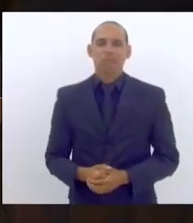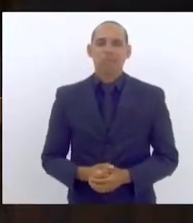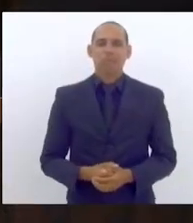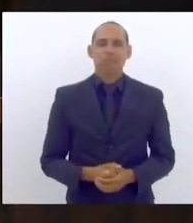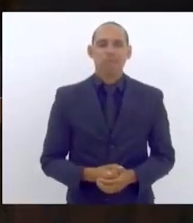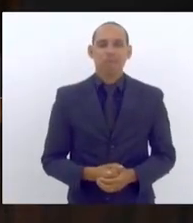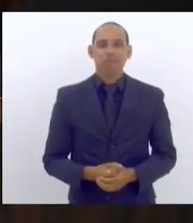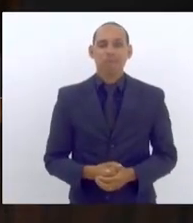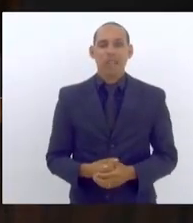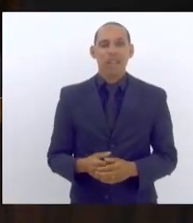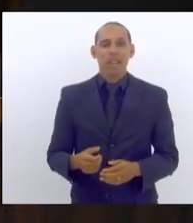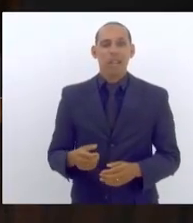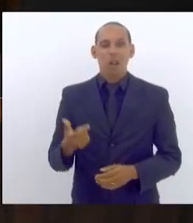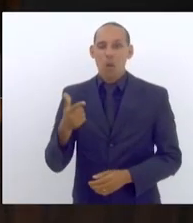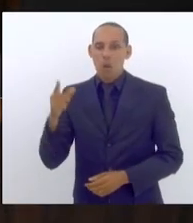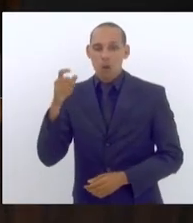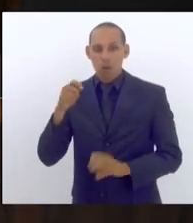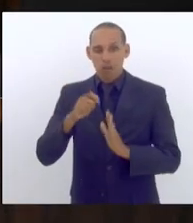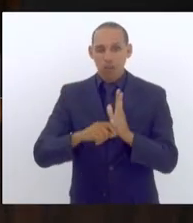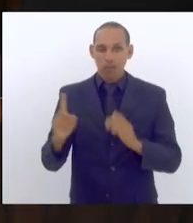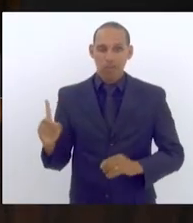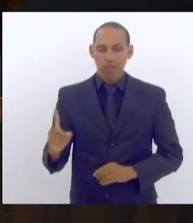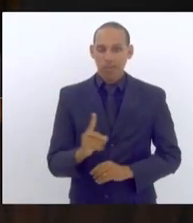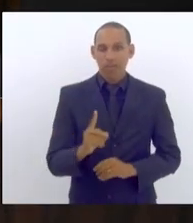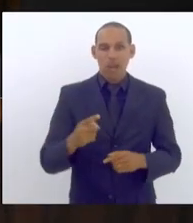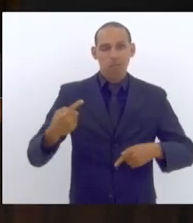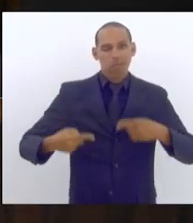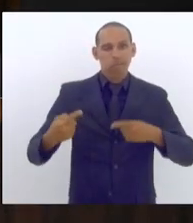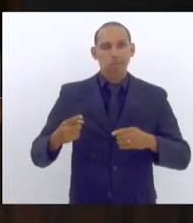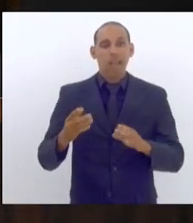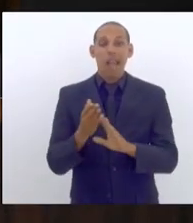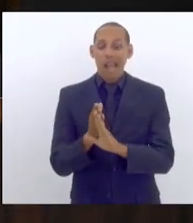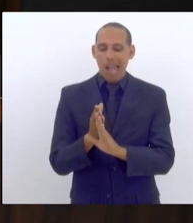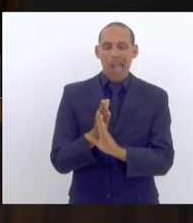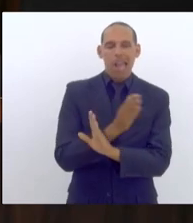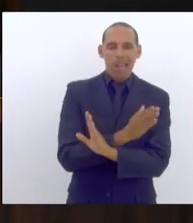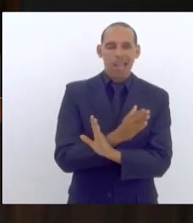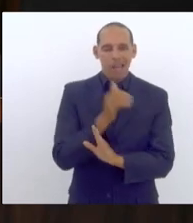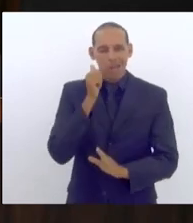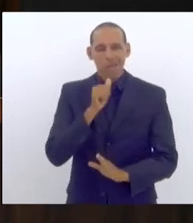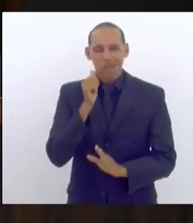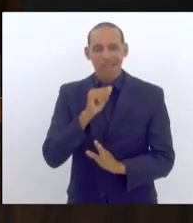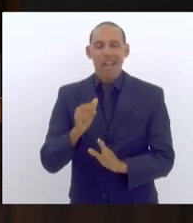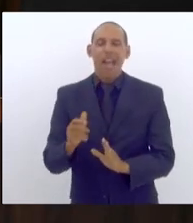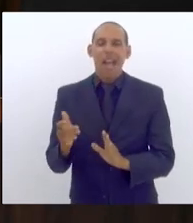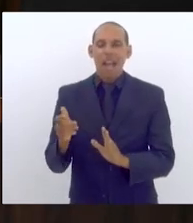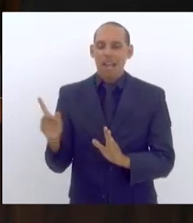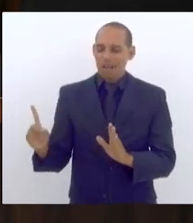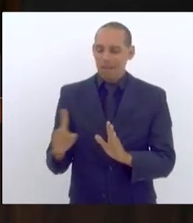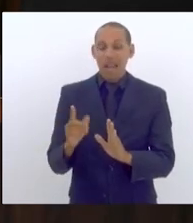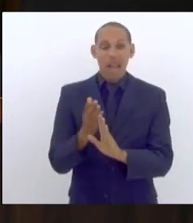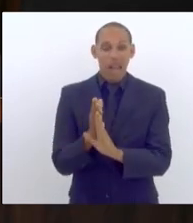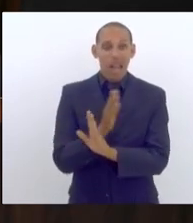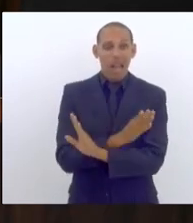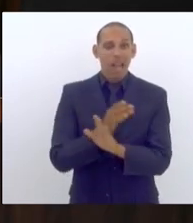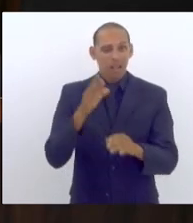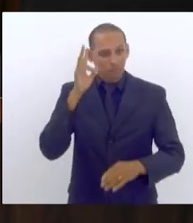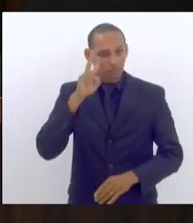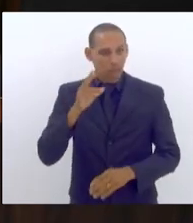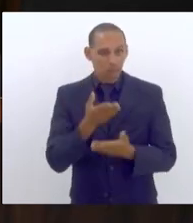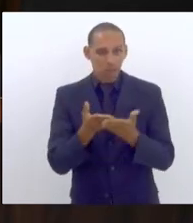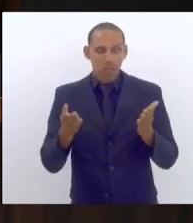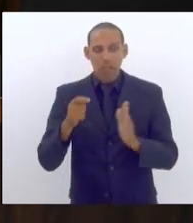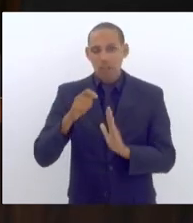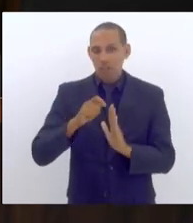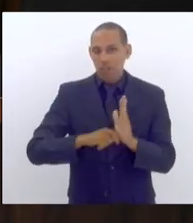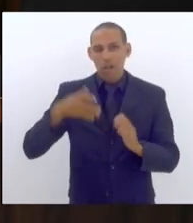Antes de anunciar a próxima inscrita para a discussão, digo próxima porque é uma mulher, lembrando a todos os